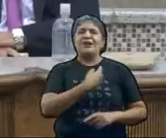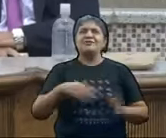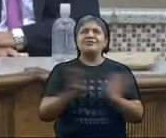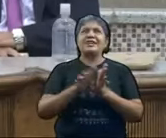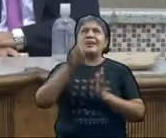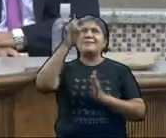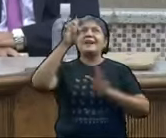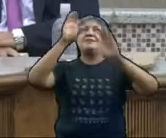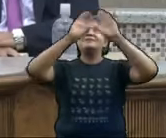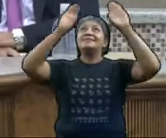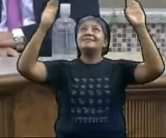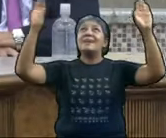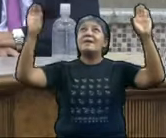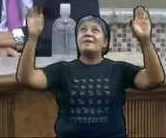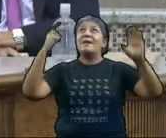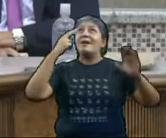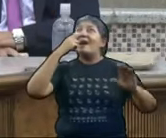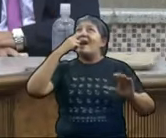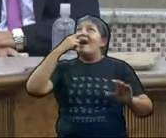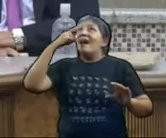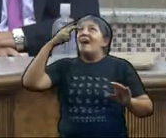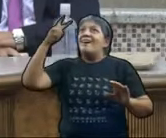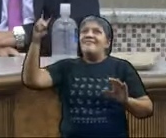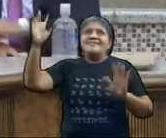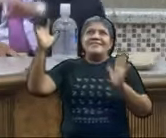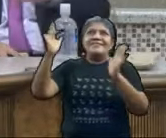Cristo face a face.